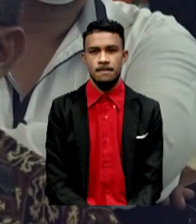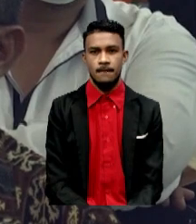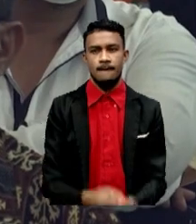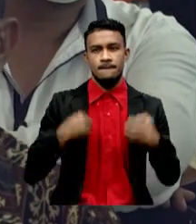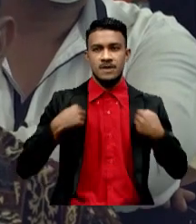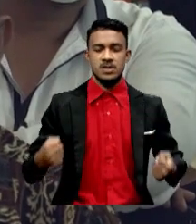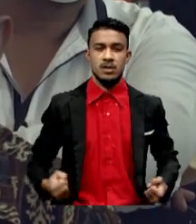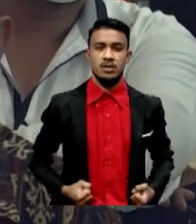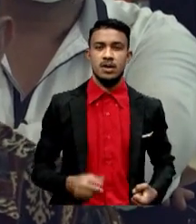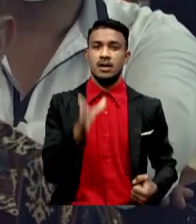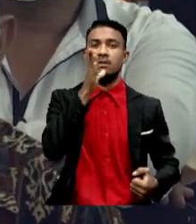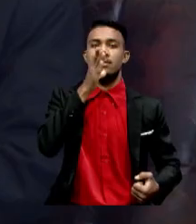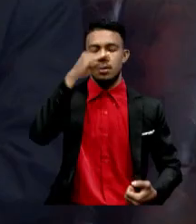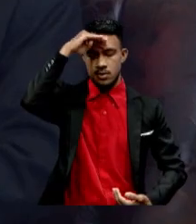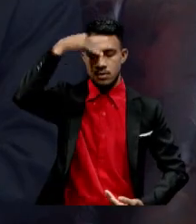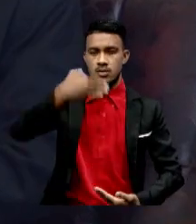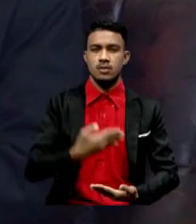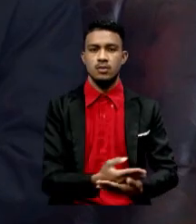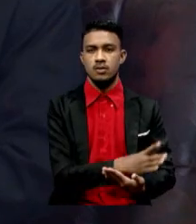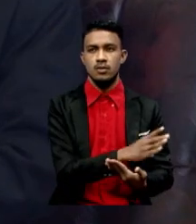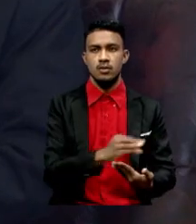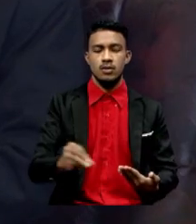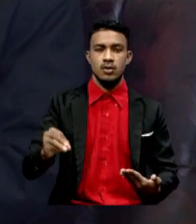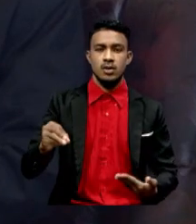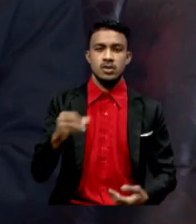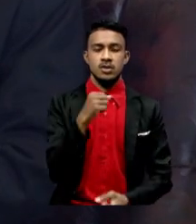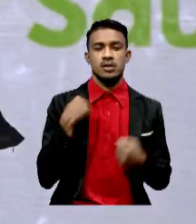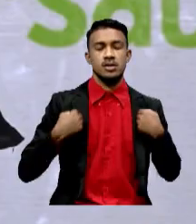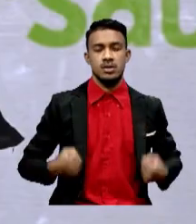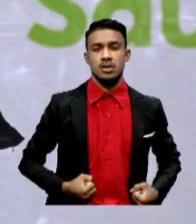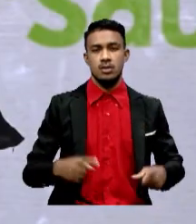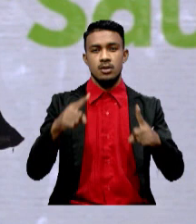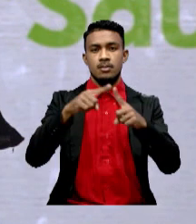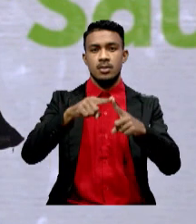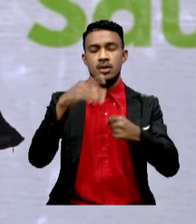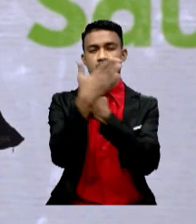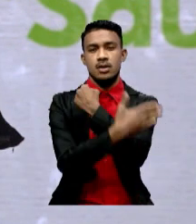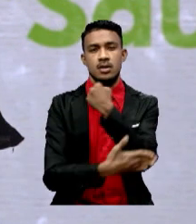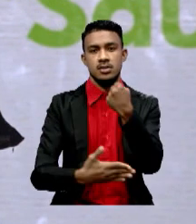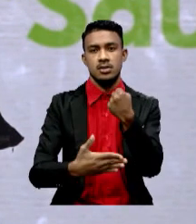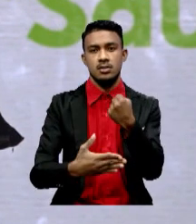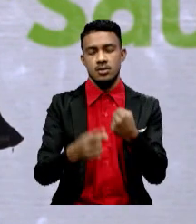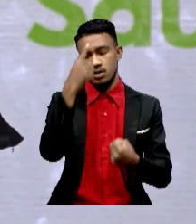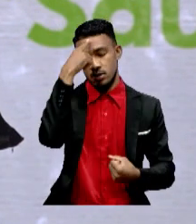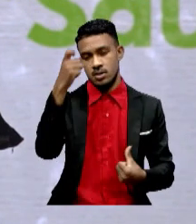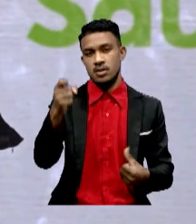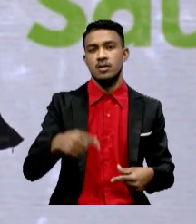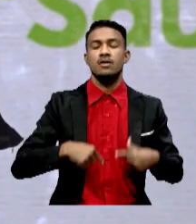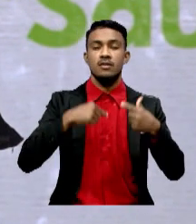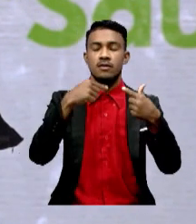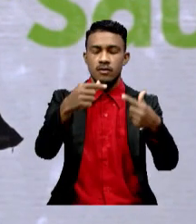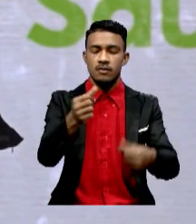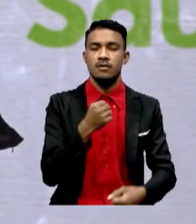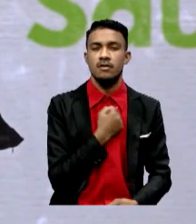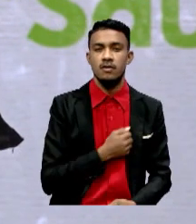Saúde ina na ON, saúde para a nação. Na manhã, por favor, que pode ser na verdade,